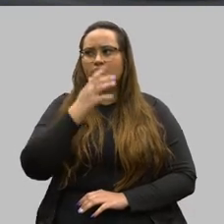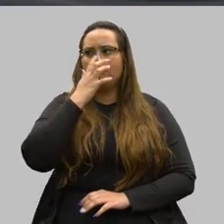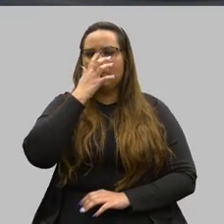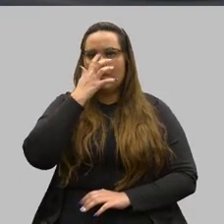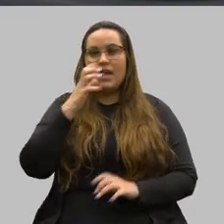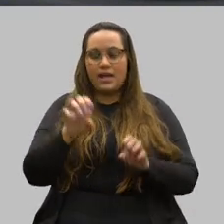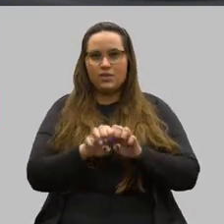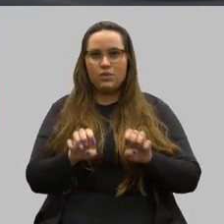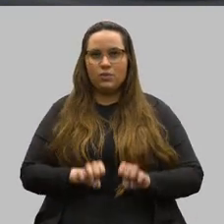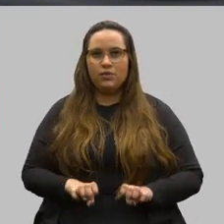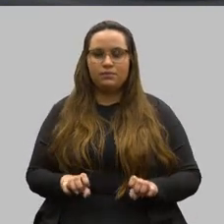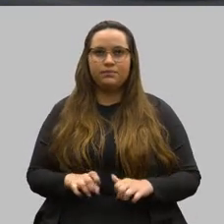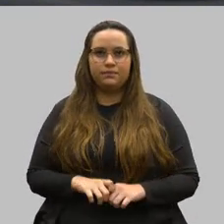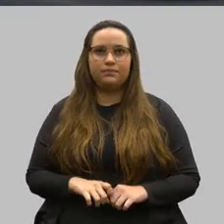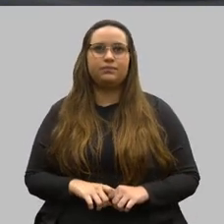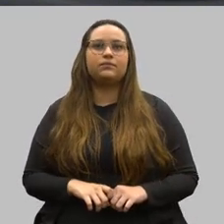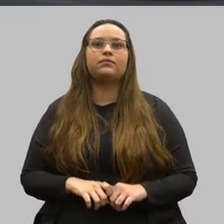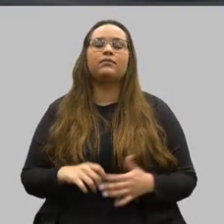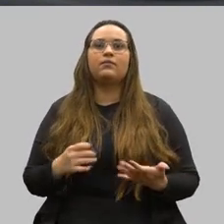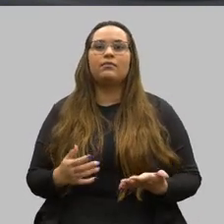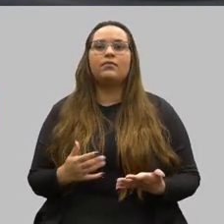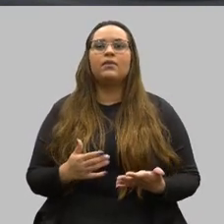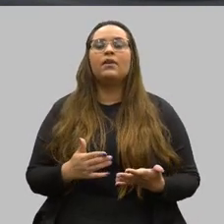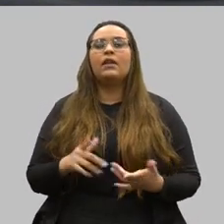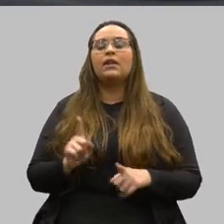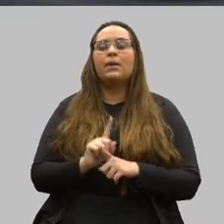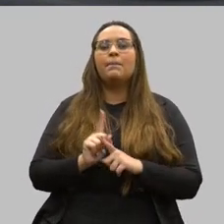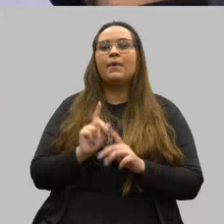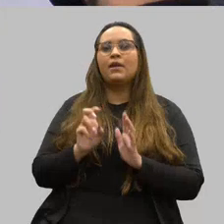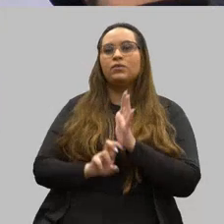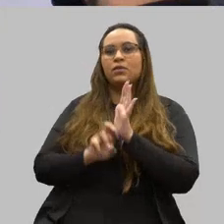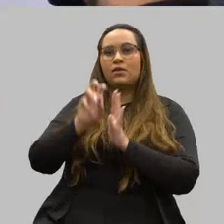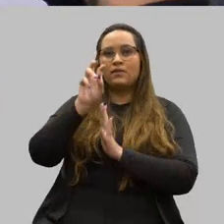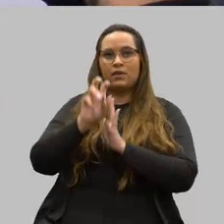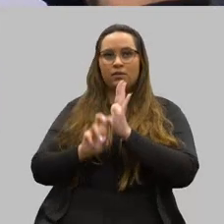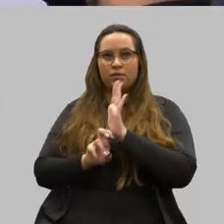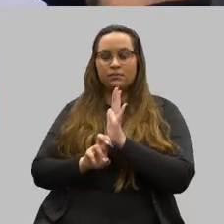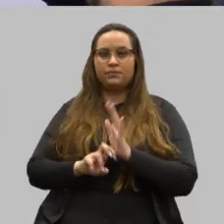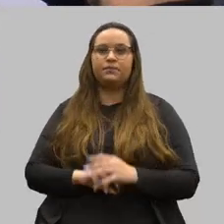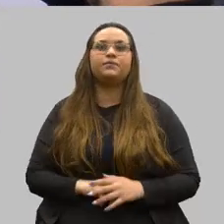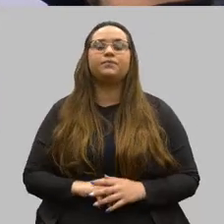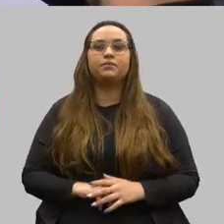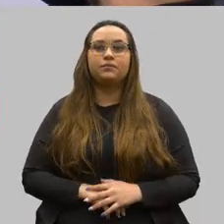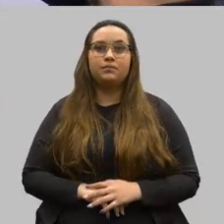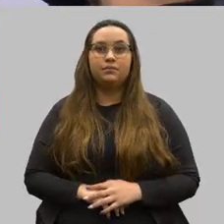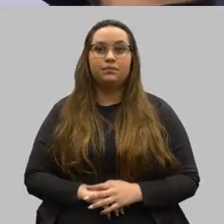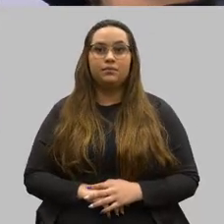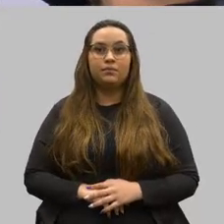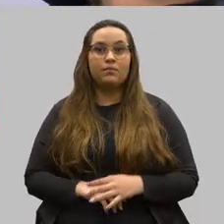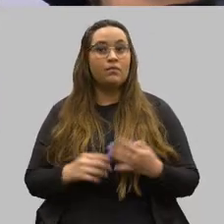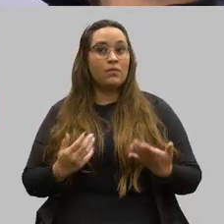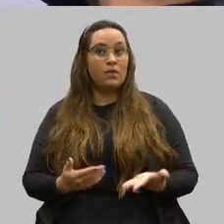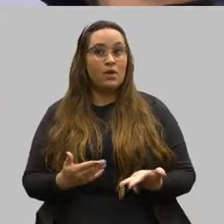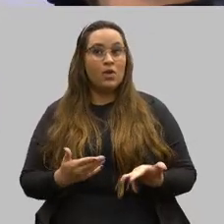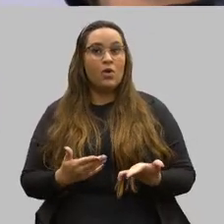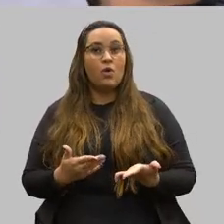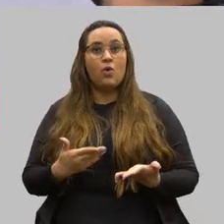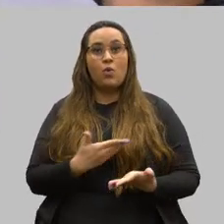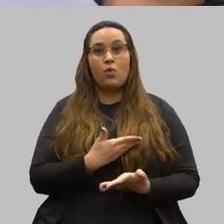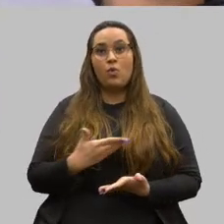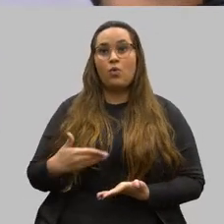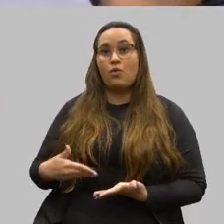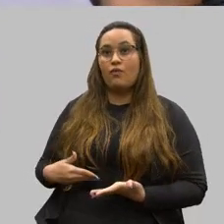aquela decisão que seria da interdição dos Elevadores Comandante o governo através do Decreto